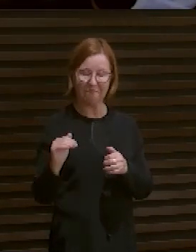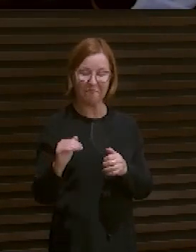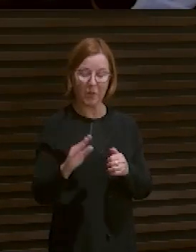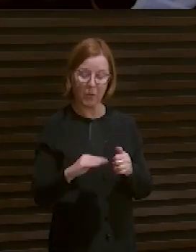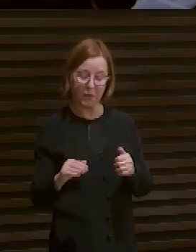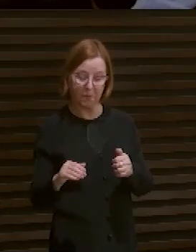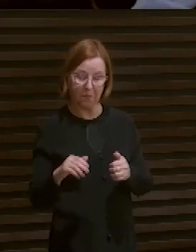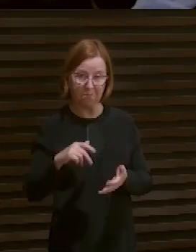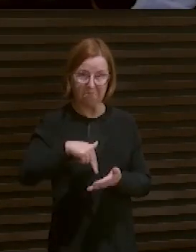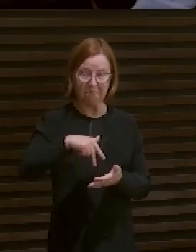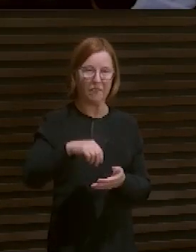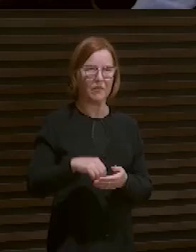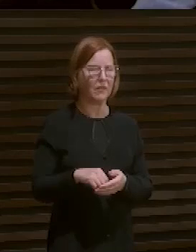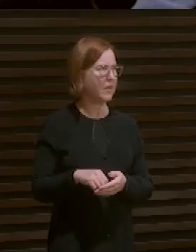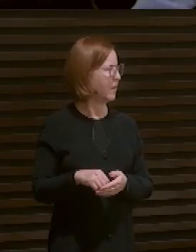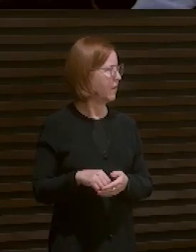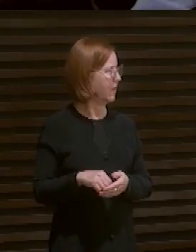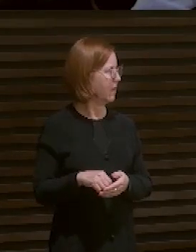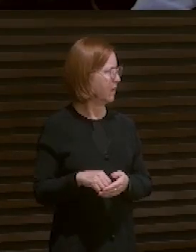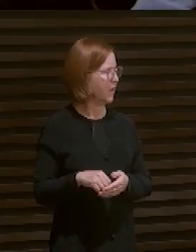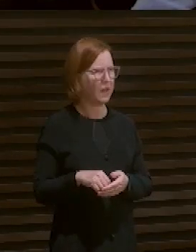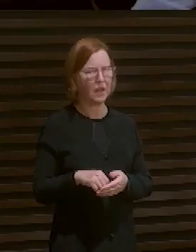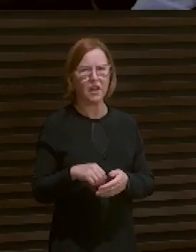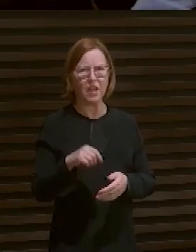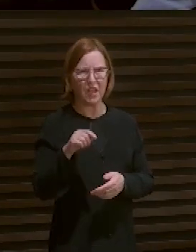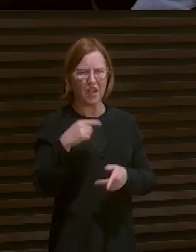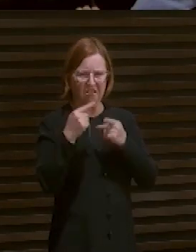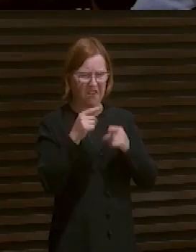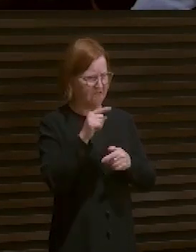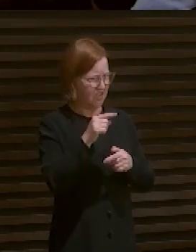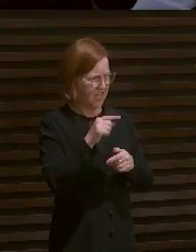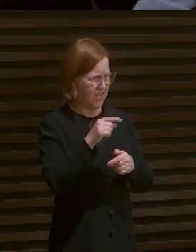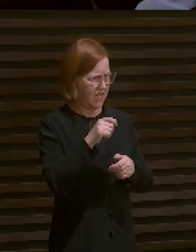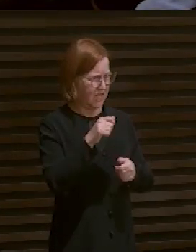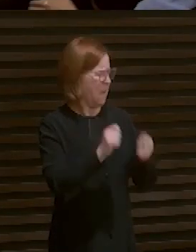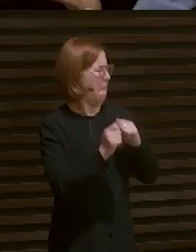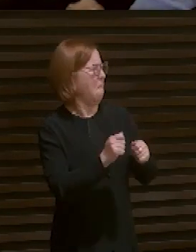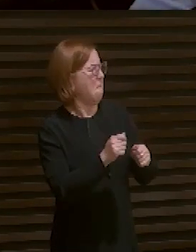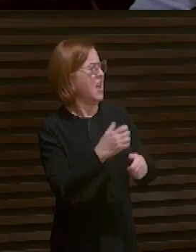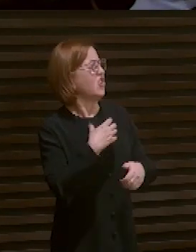ele disse: não, mas eu bato. Eu digo: você não bate do jeito que você quer.